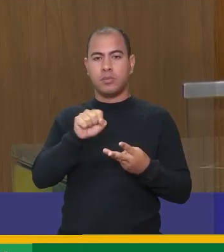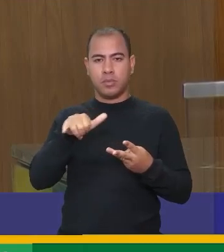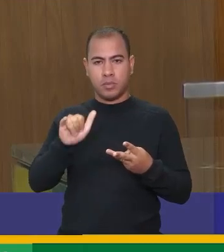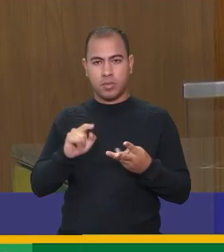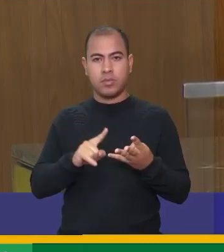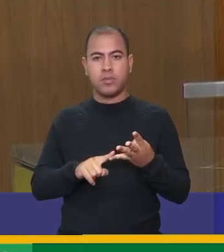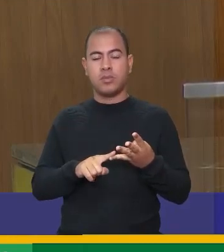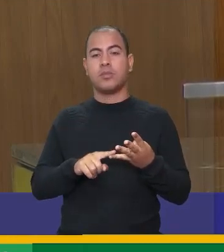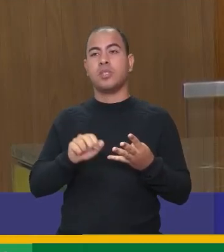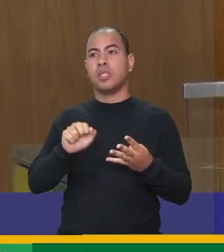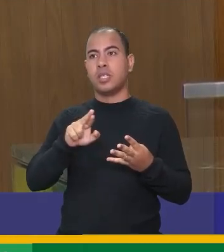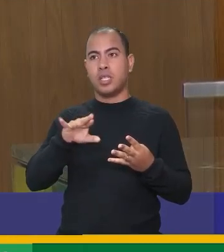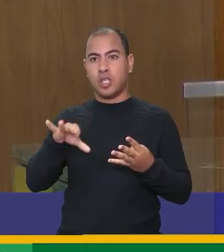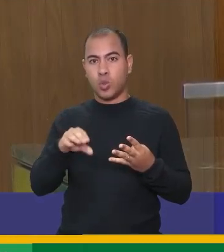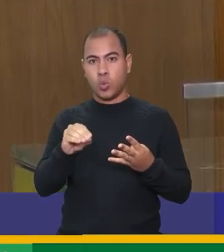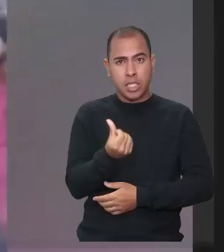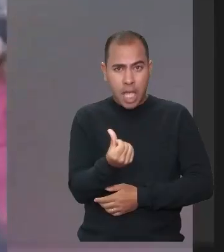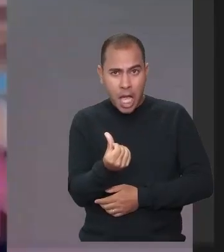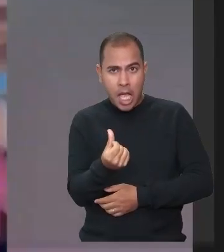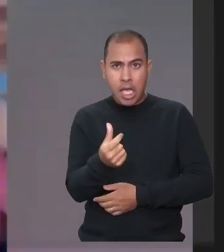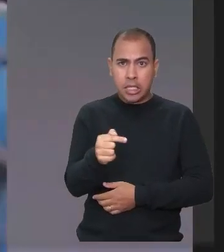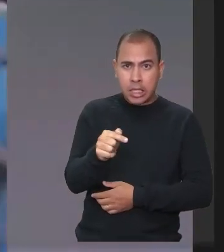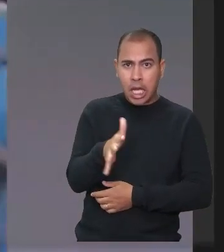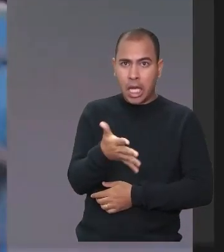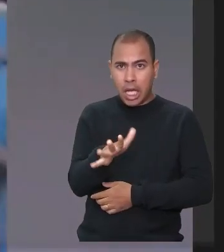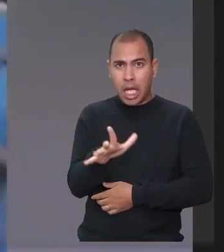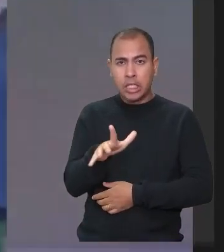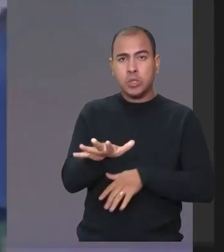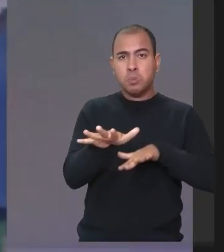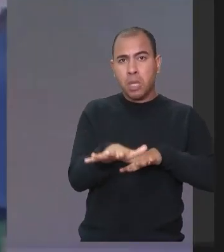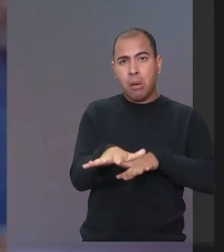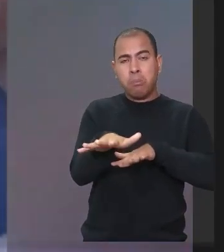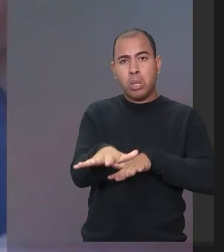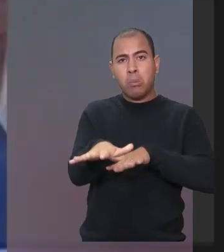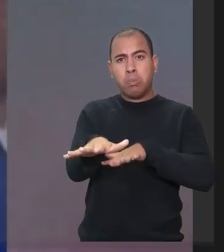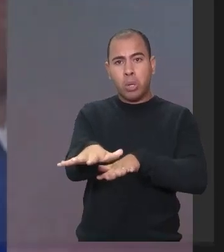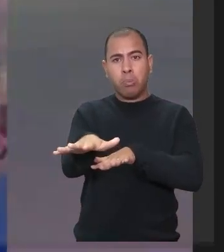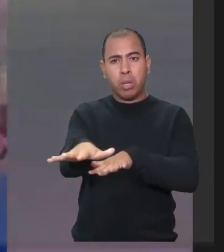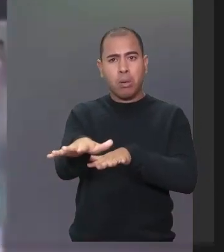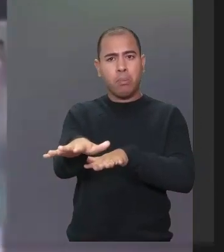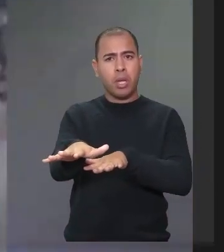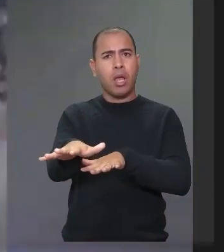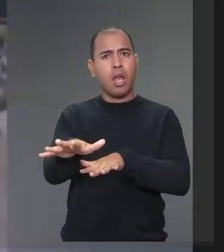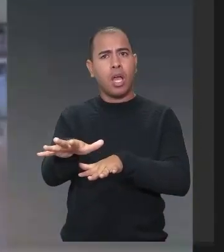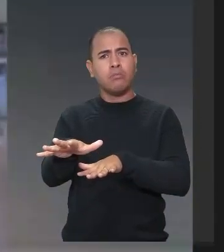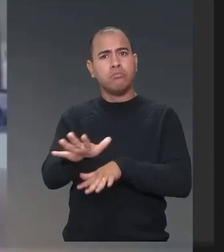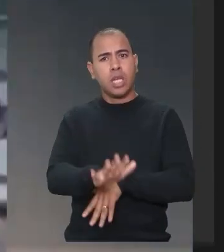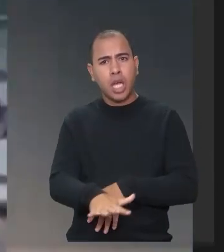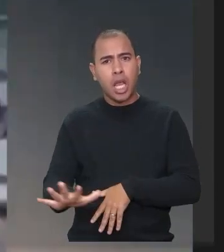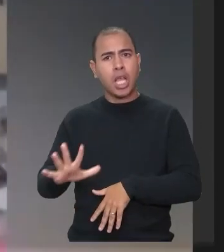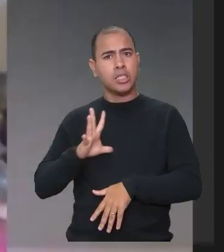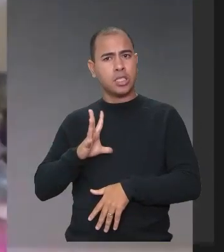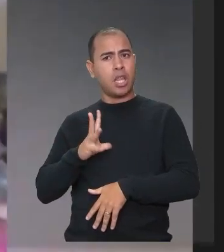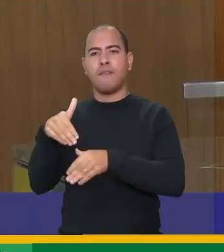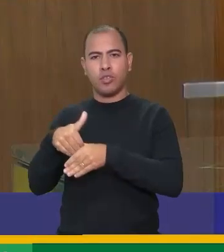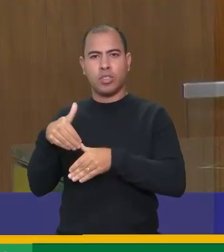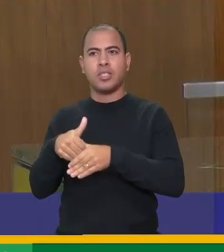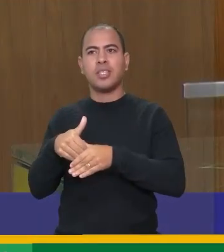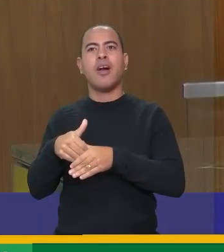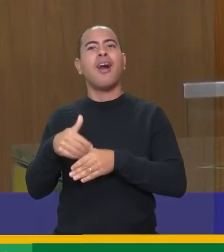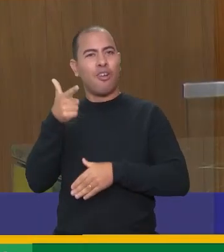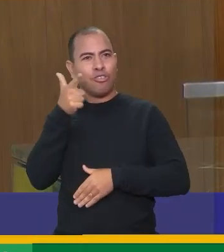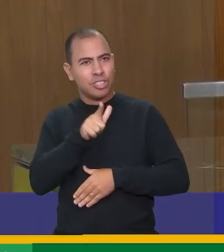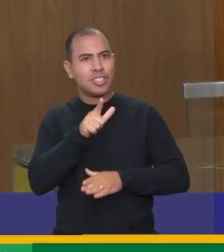a mudança de sexo em crianças e usou imagens para debater o assunto tá muito claro que assim pessoas